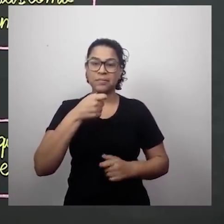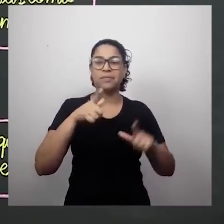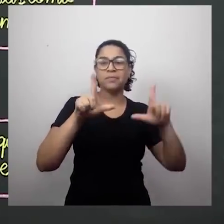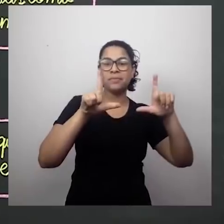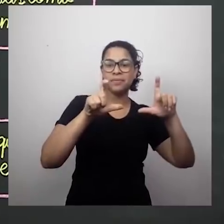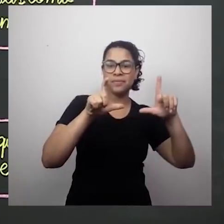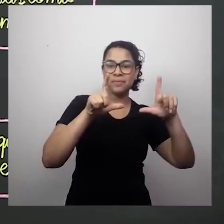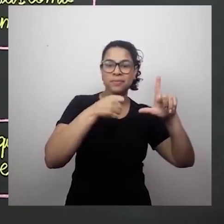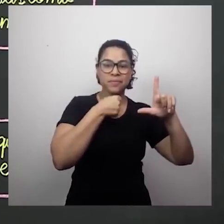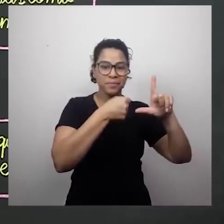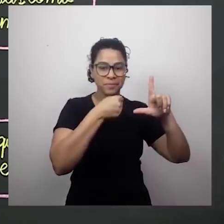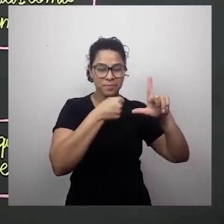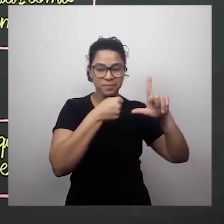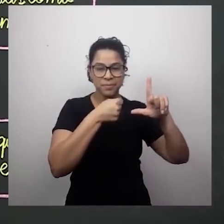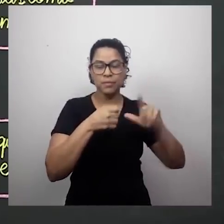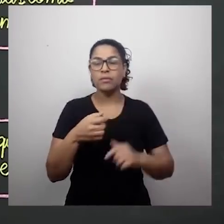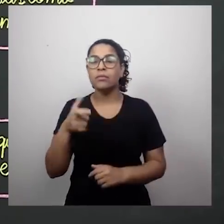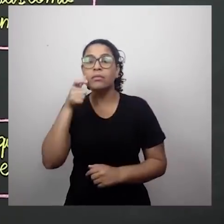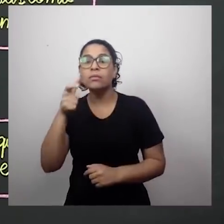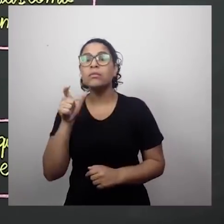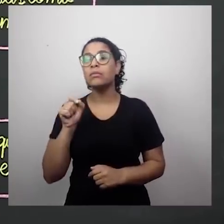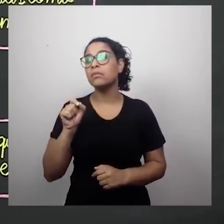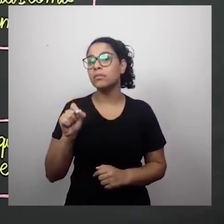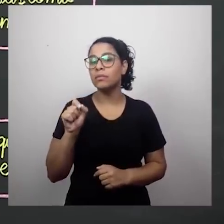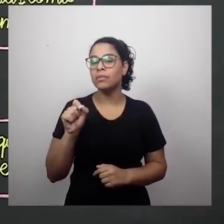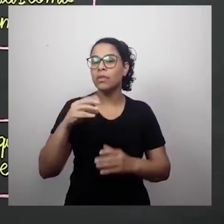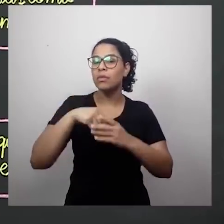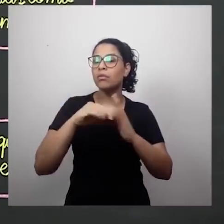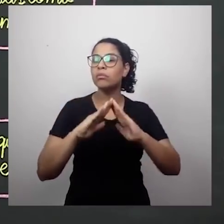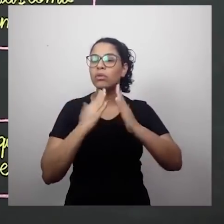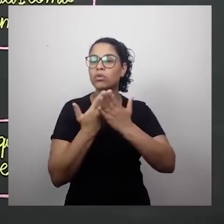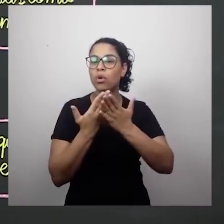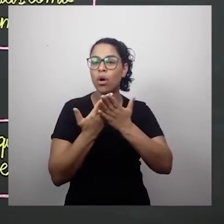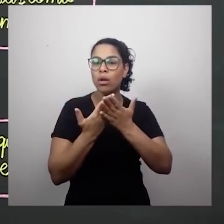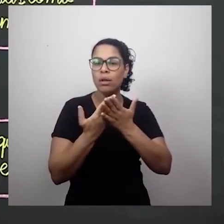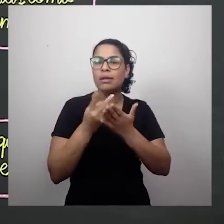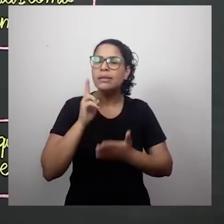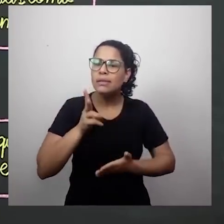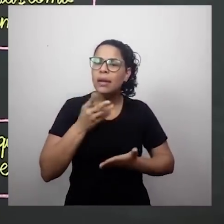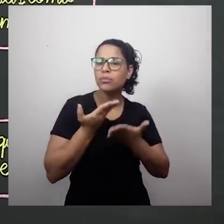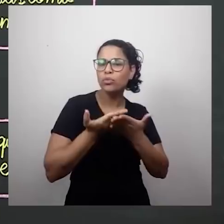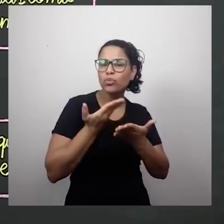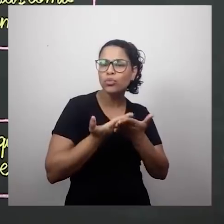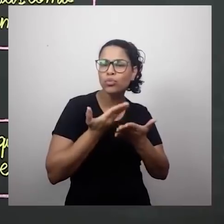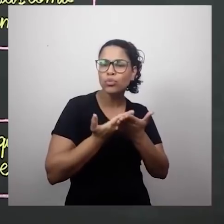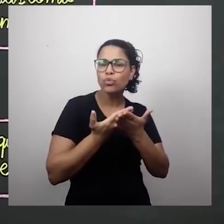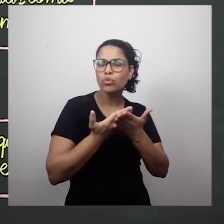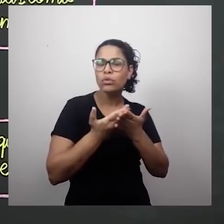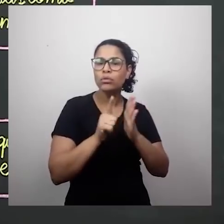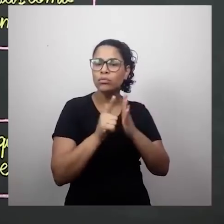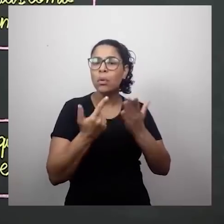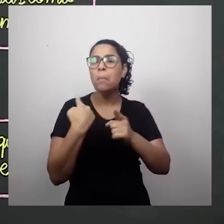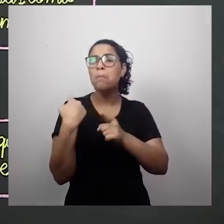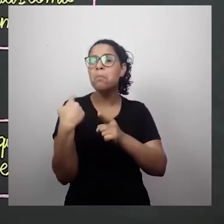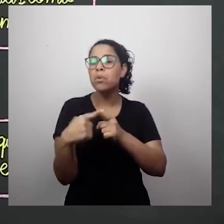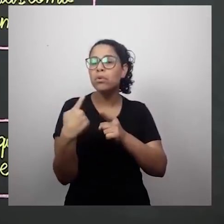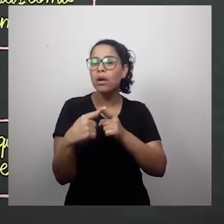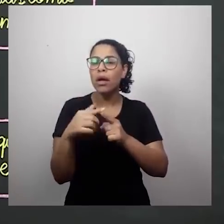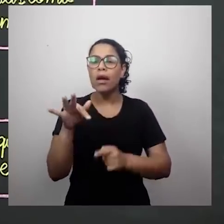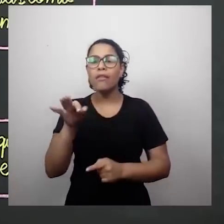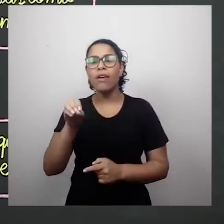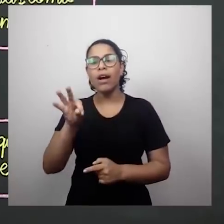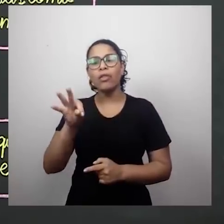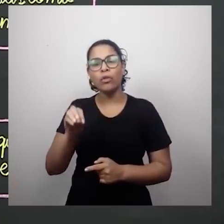fotoreportagem. É interessante que você observe que muitas vezes na escola a gente estuda os gêneros do domínio jornalístico porque os fatos e